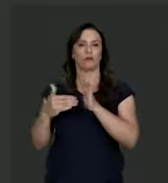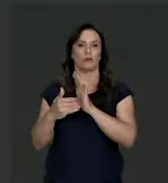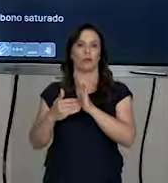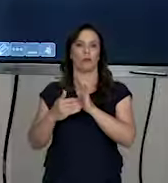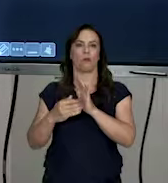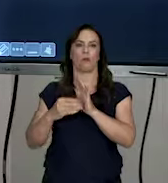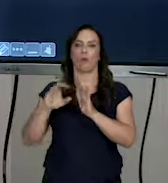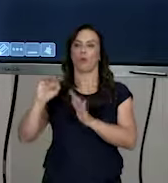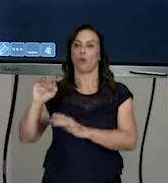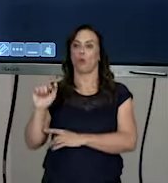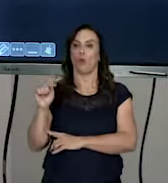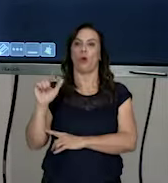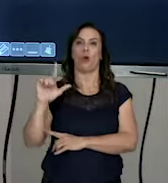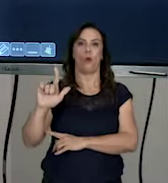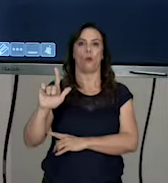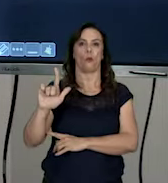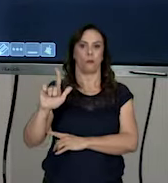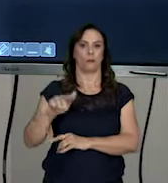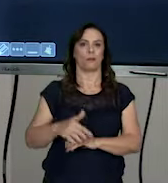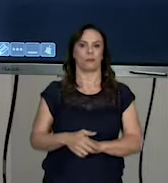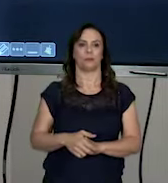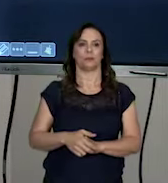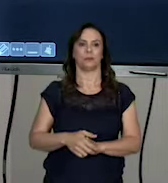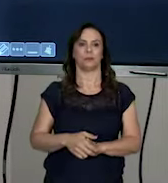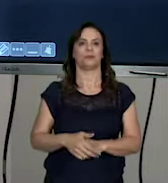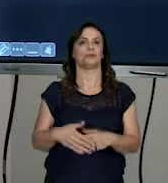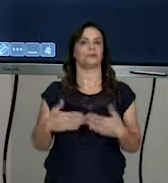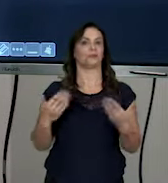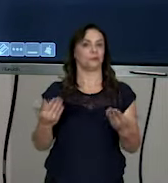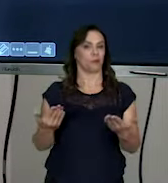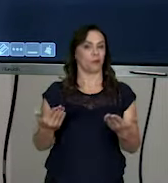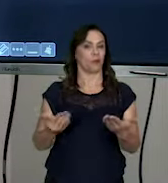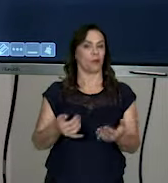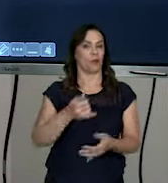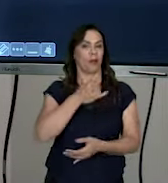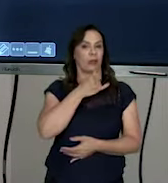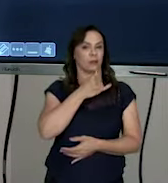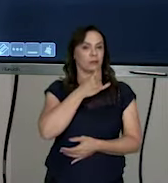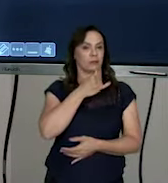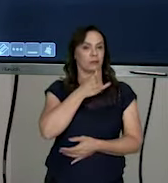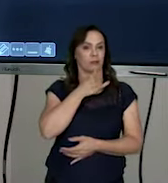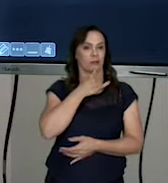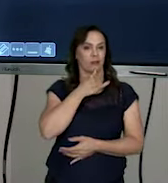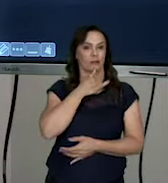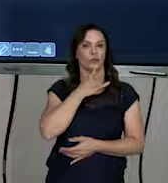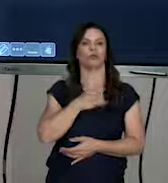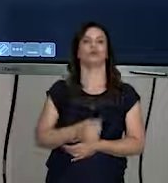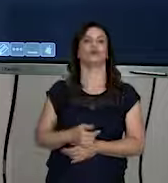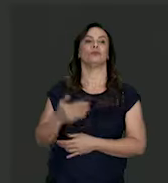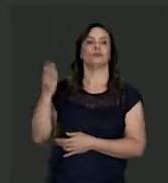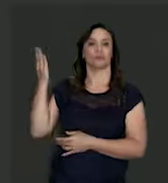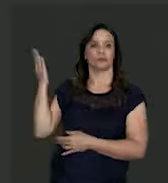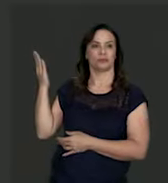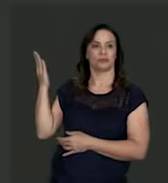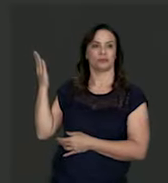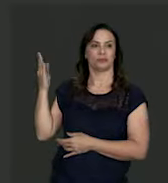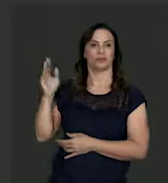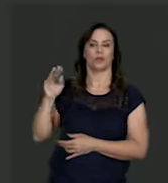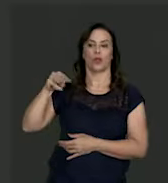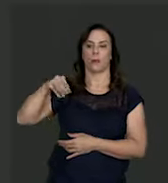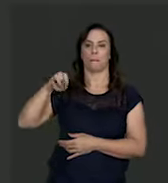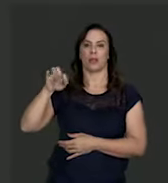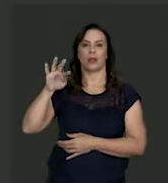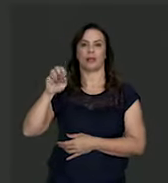E eu trouxe dois exemplos de substâncias do grupo funcional álcool, o metanol, que também é um álcool